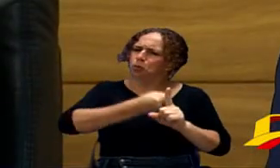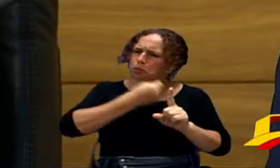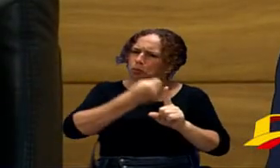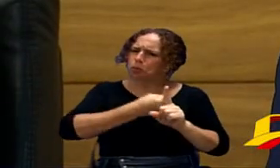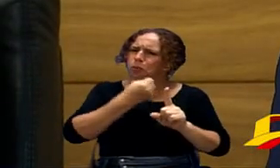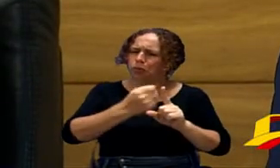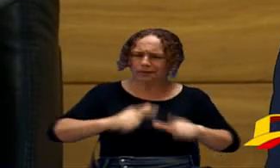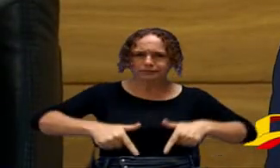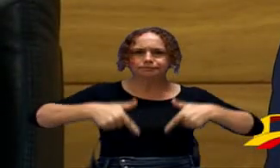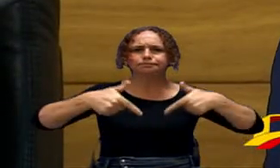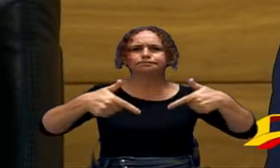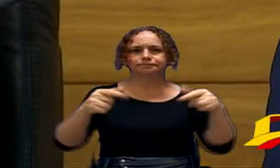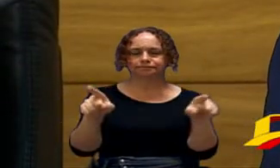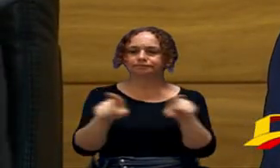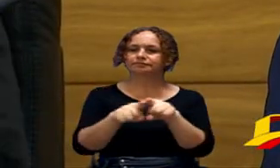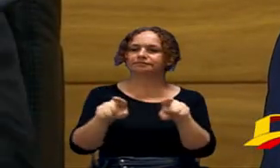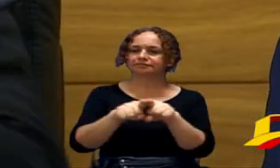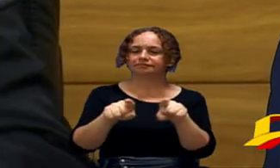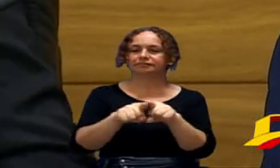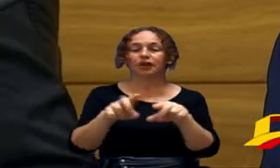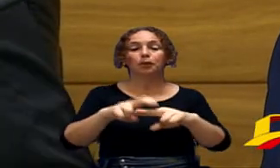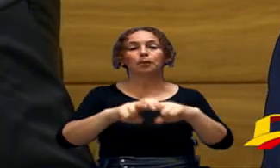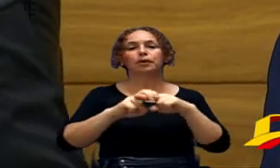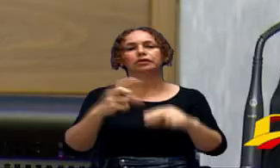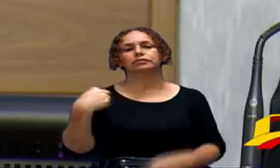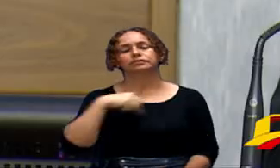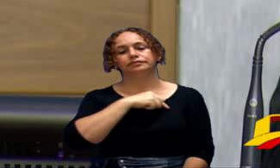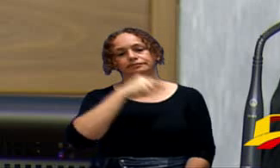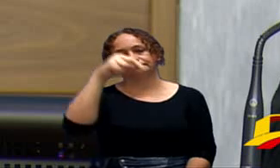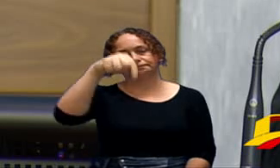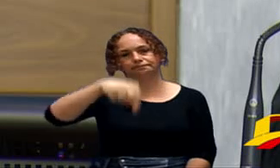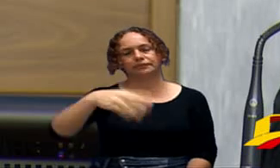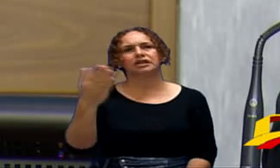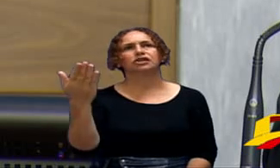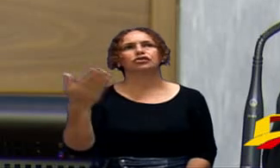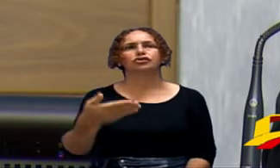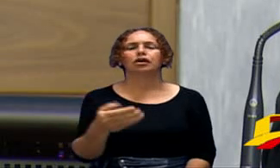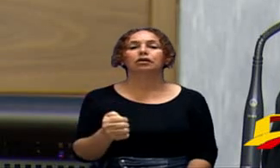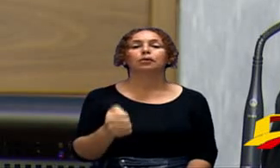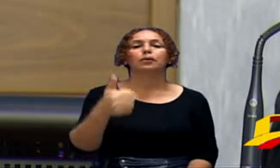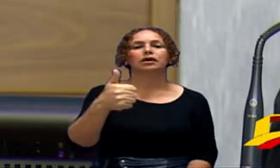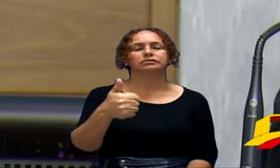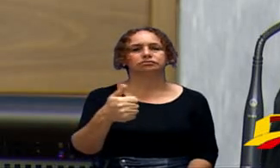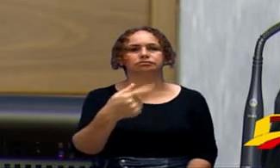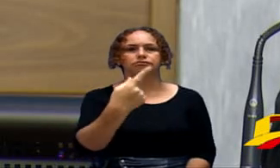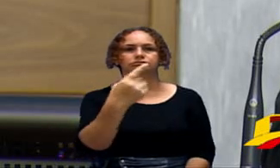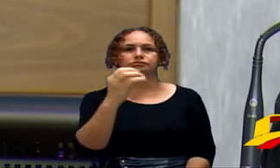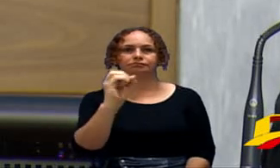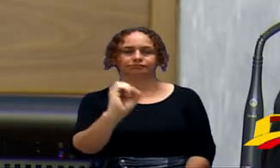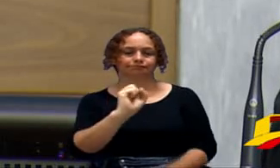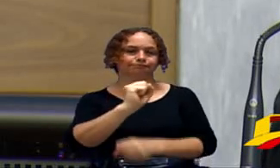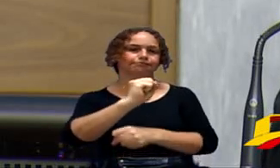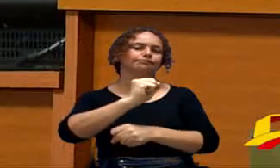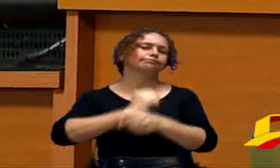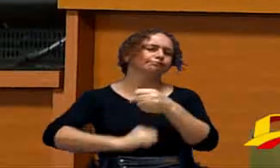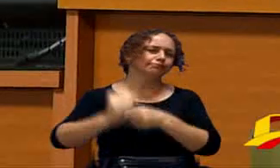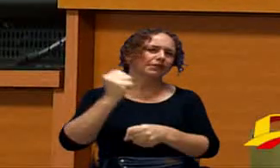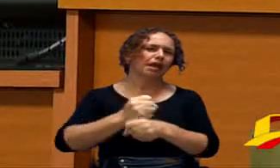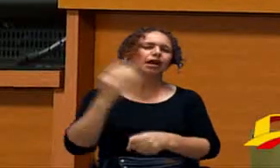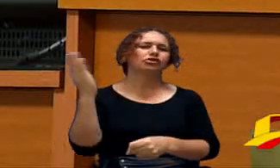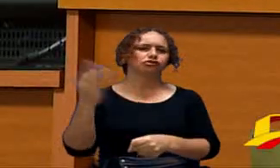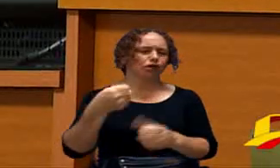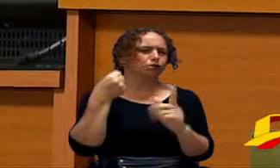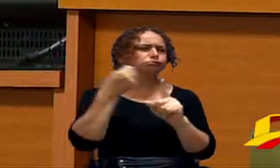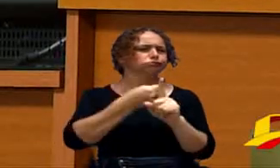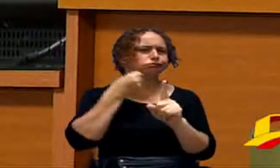por essa causa. Nós estamos aqui já há quase uma década e reconheço aqui publicamente também a sua